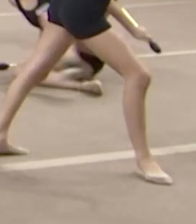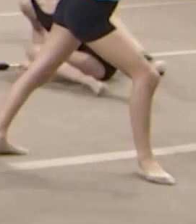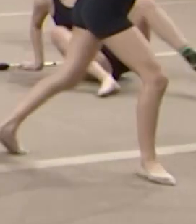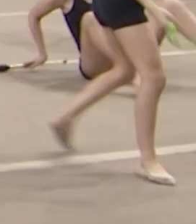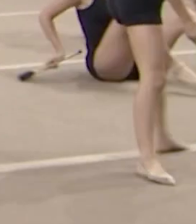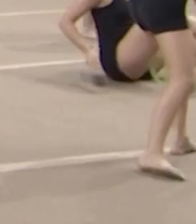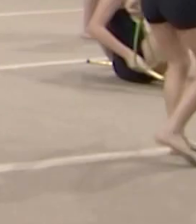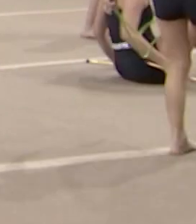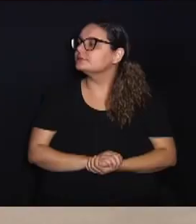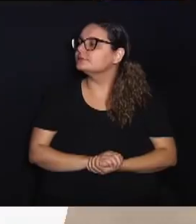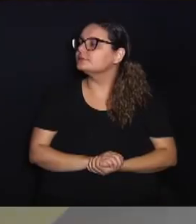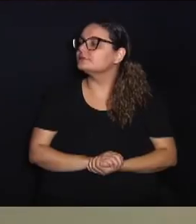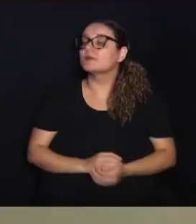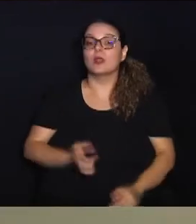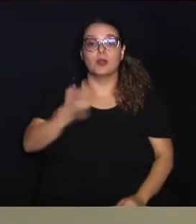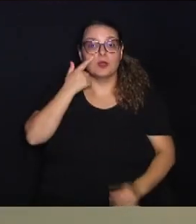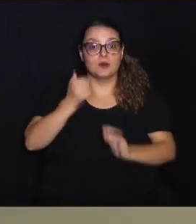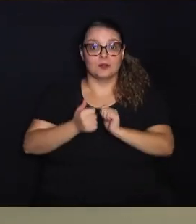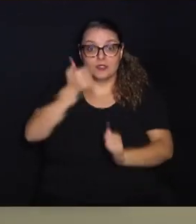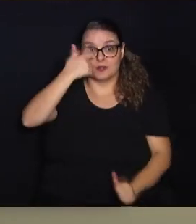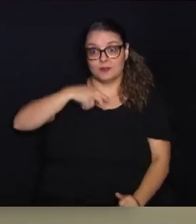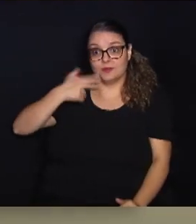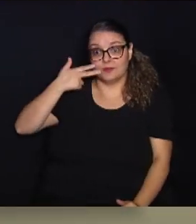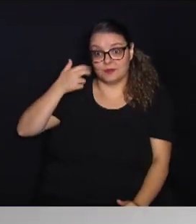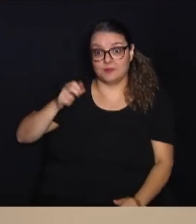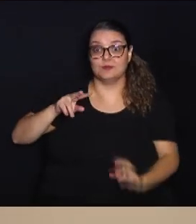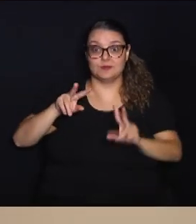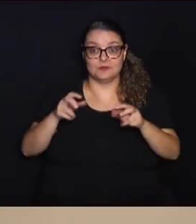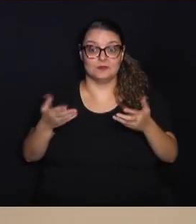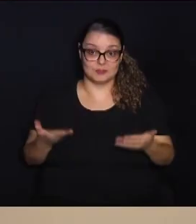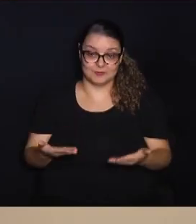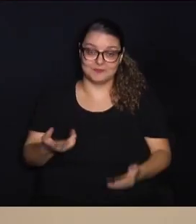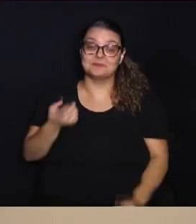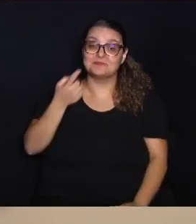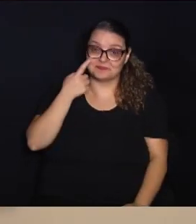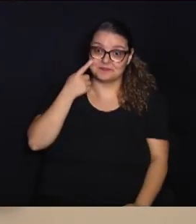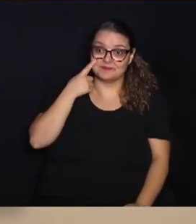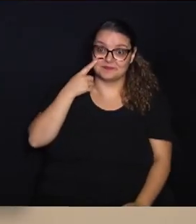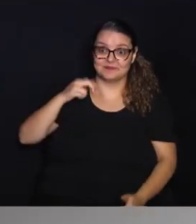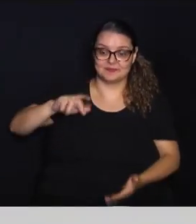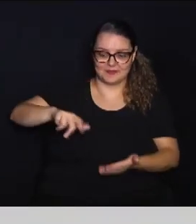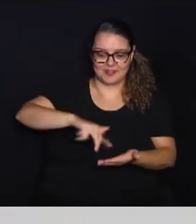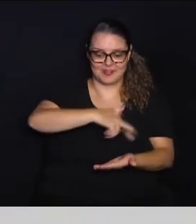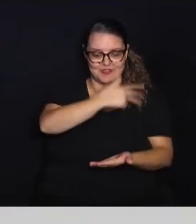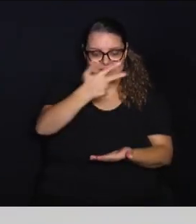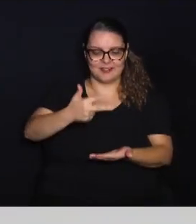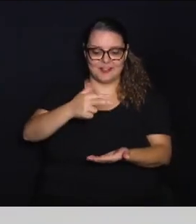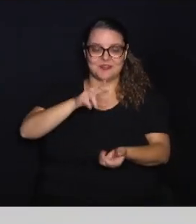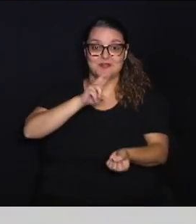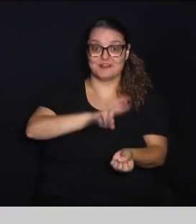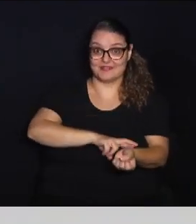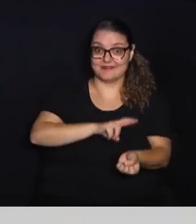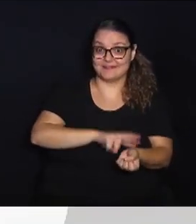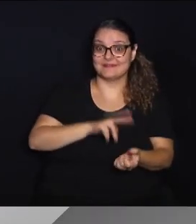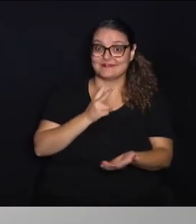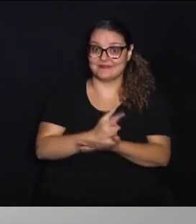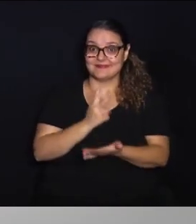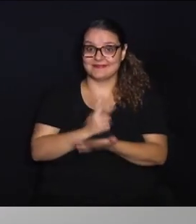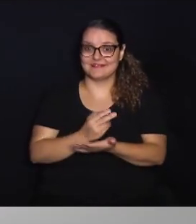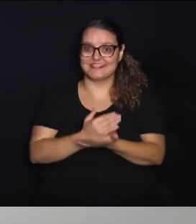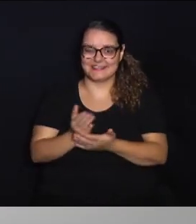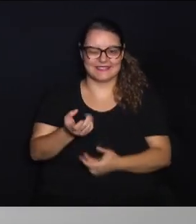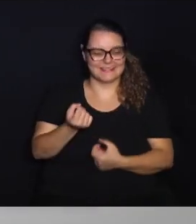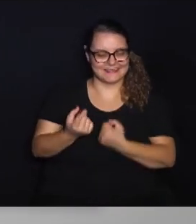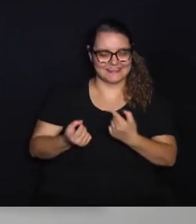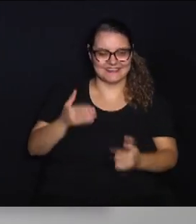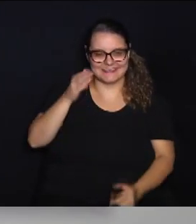curiosidades, vamos conferir. A ginástica rítmica foi criada no final dos anos 40 na União Soviética e chegou ao Brasil na